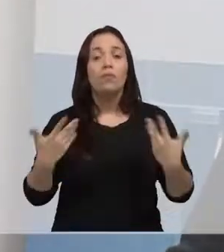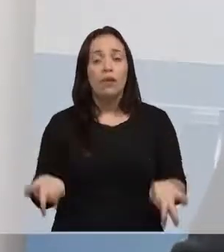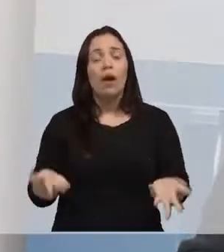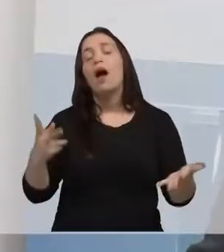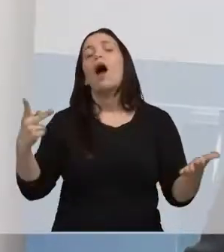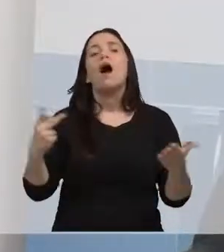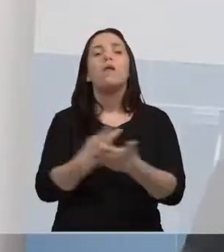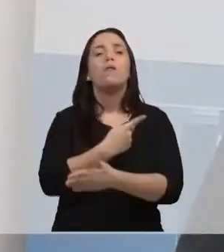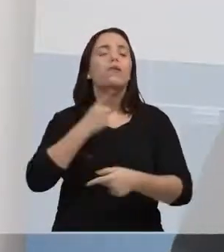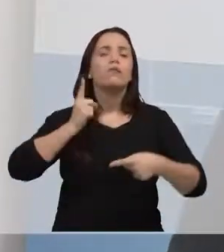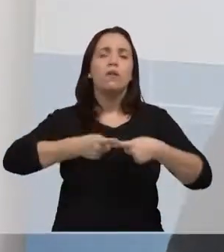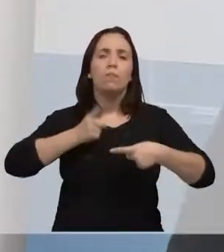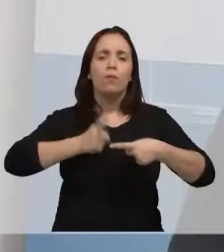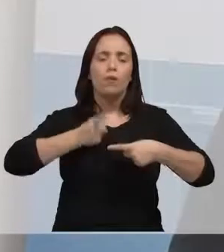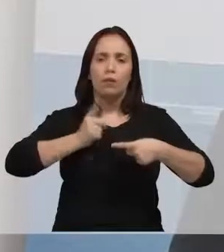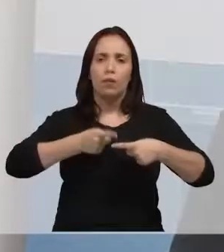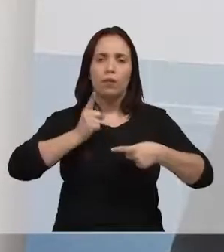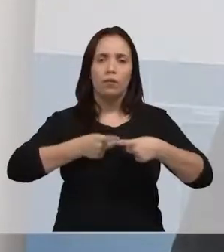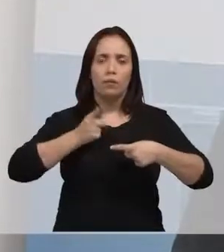acontecendo porque